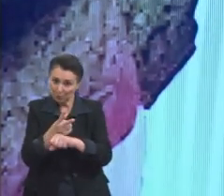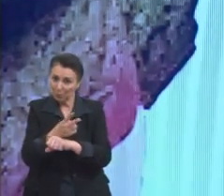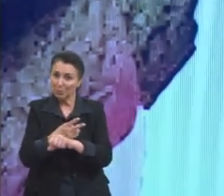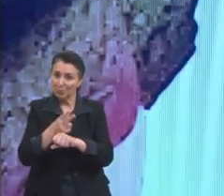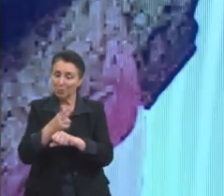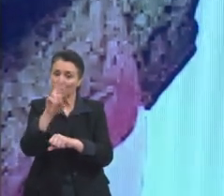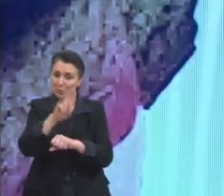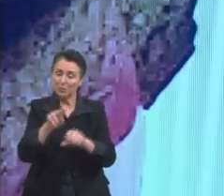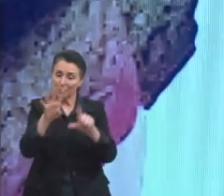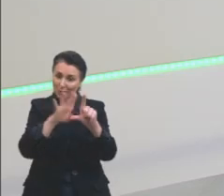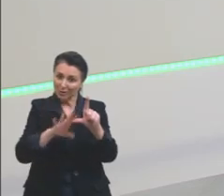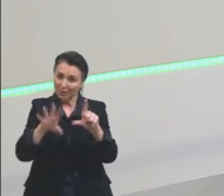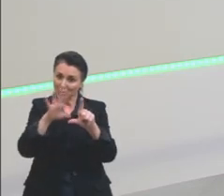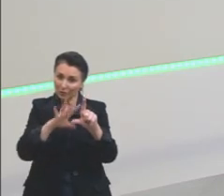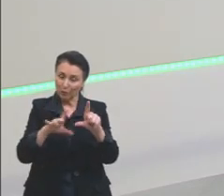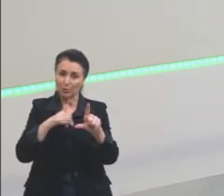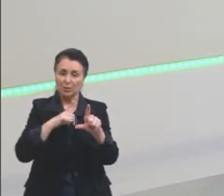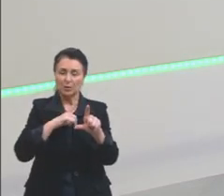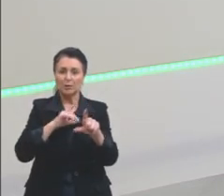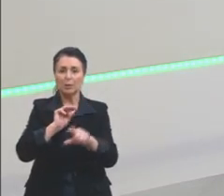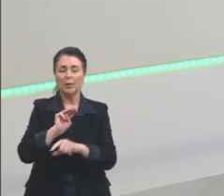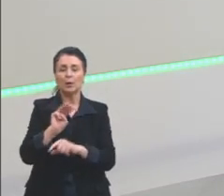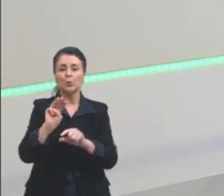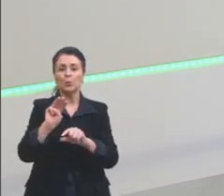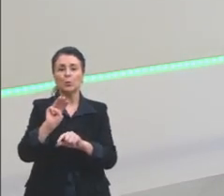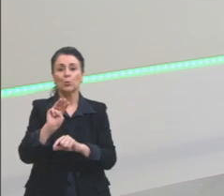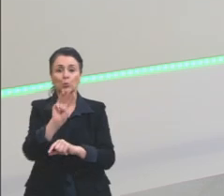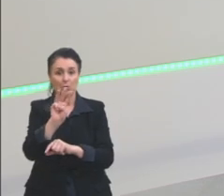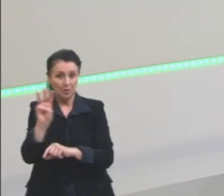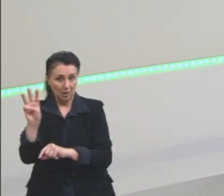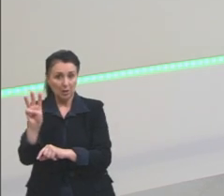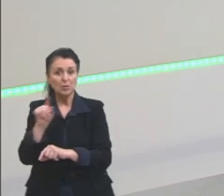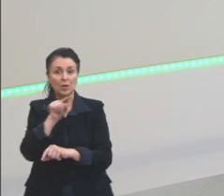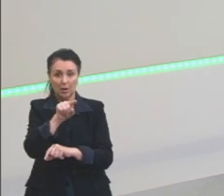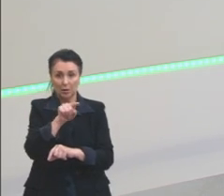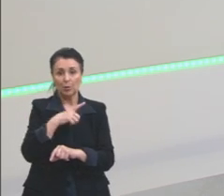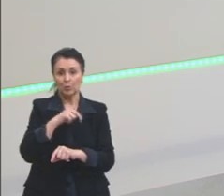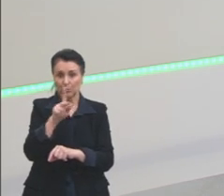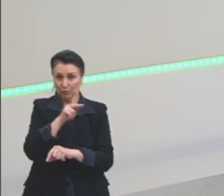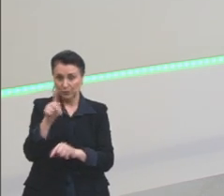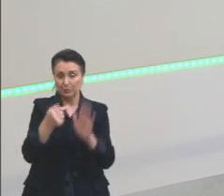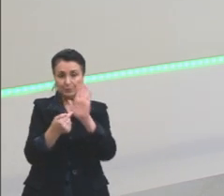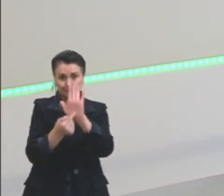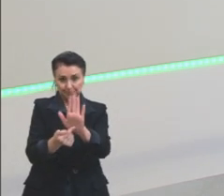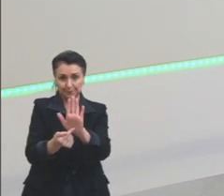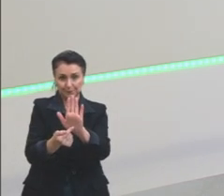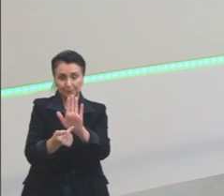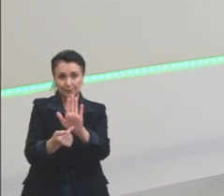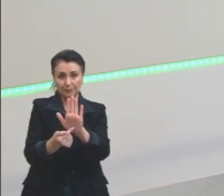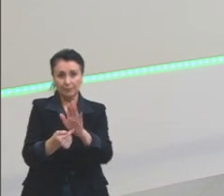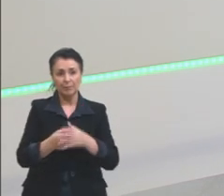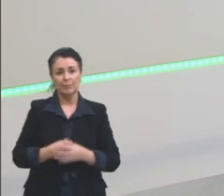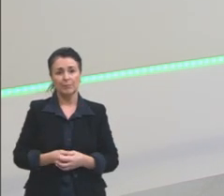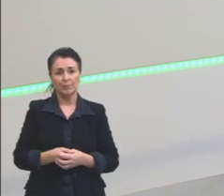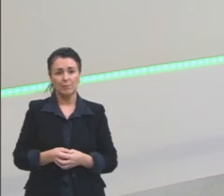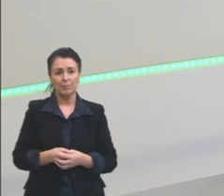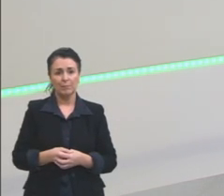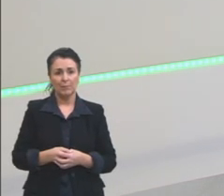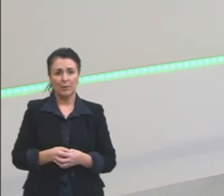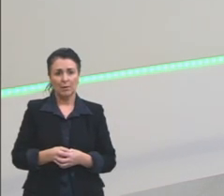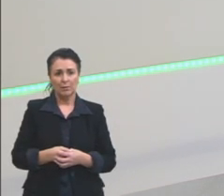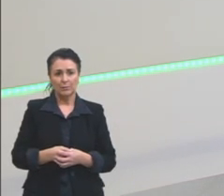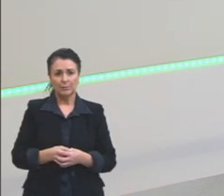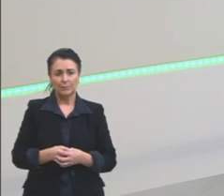esses esse site aqui vai direcionar vocês justamente para esses abalos sísmicos tá por esse site de abalos sísmicos